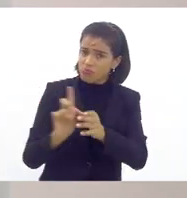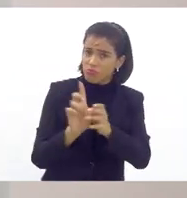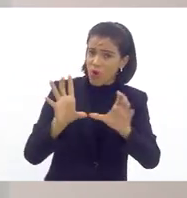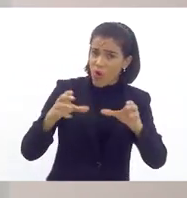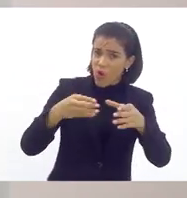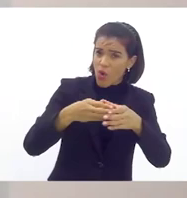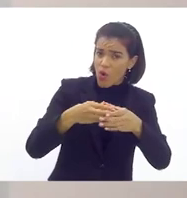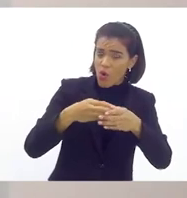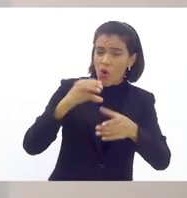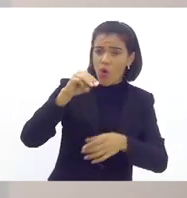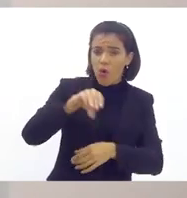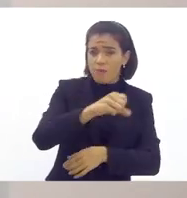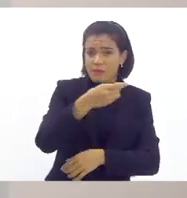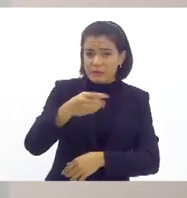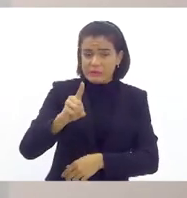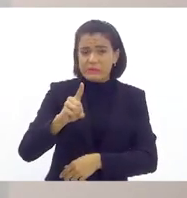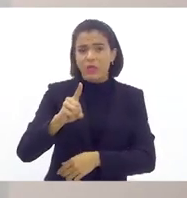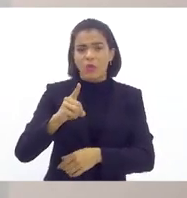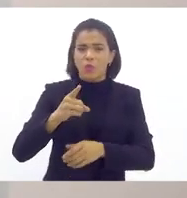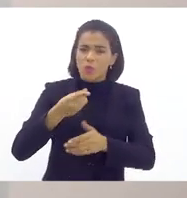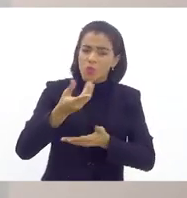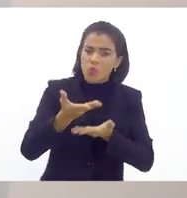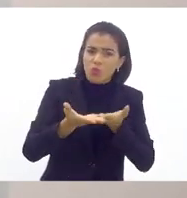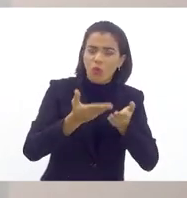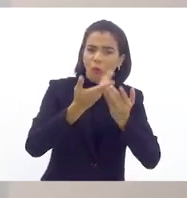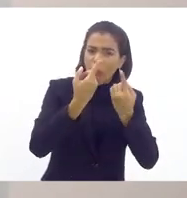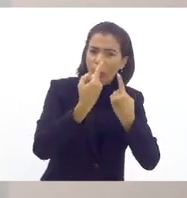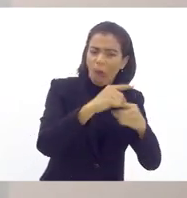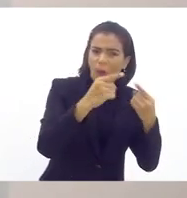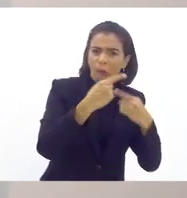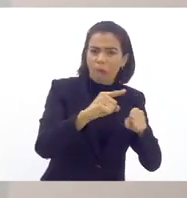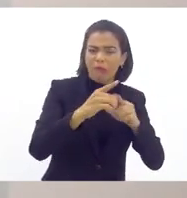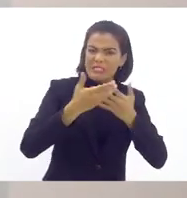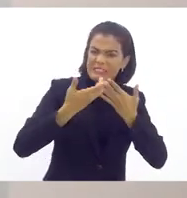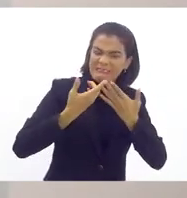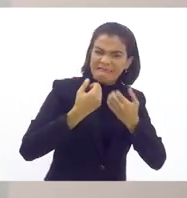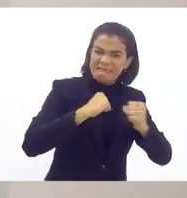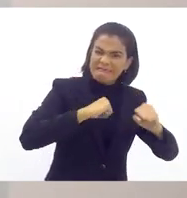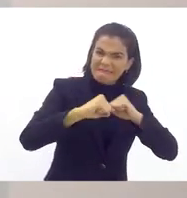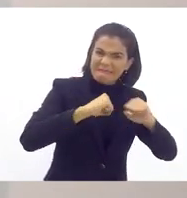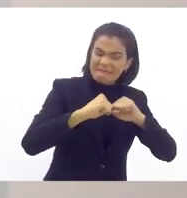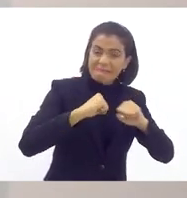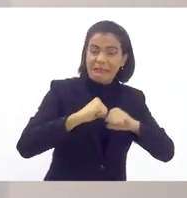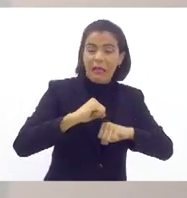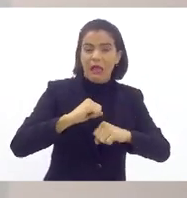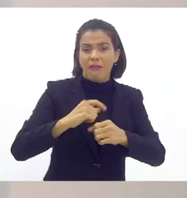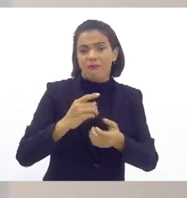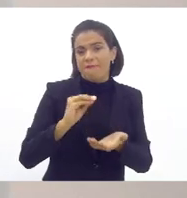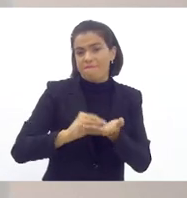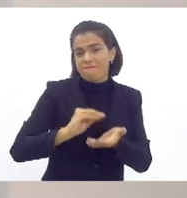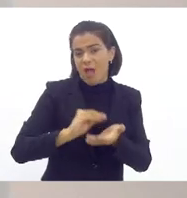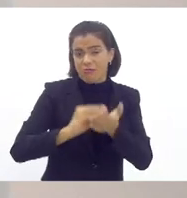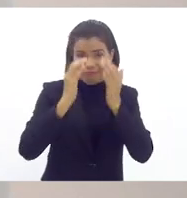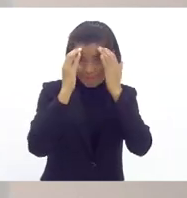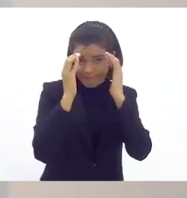essa, de combate à intolerância, de combate a preconceitos, muito embora eu tenha os meus,